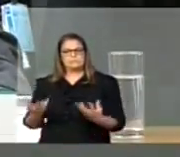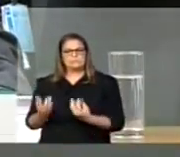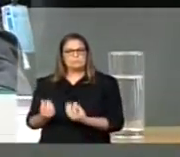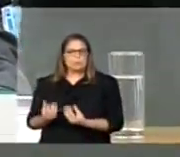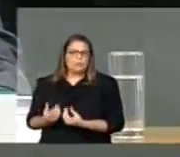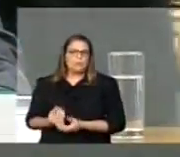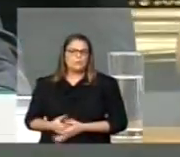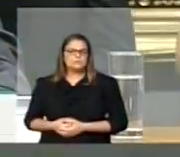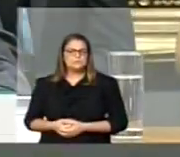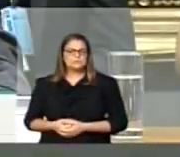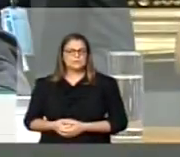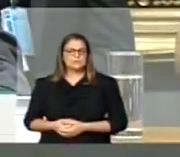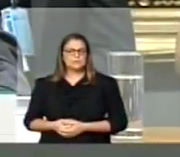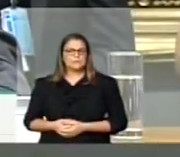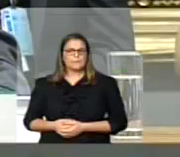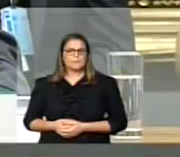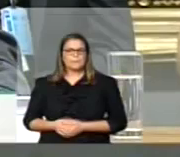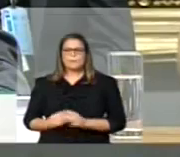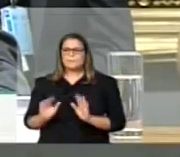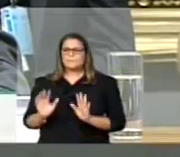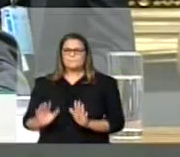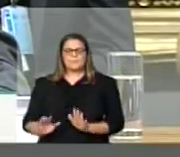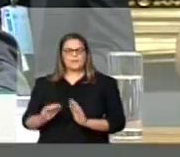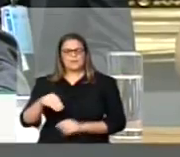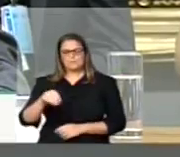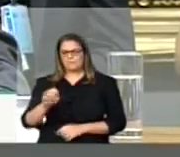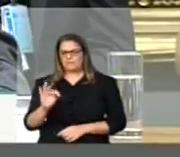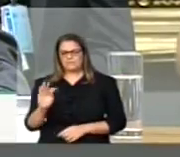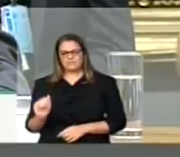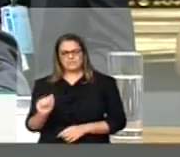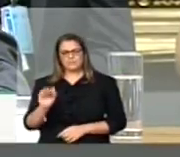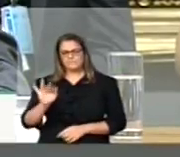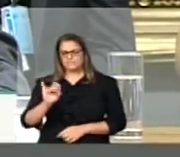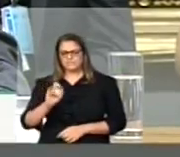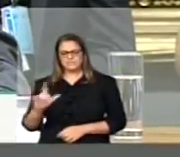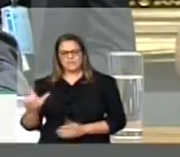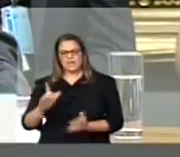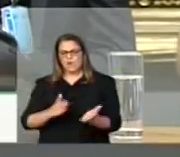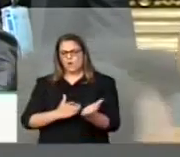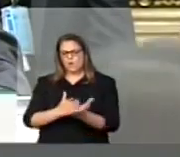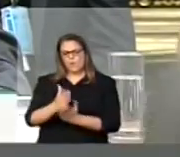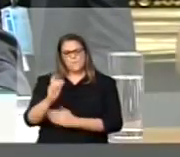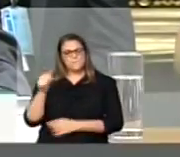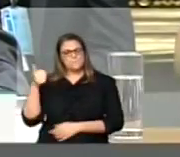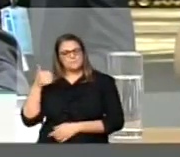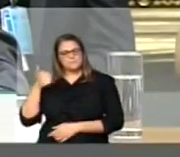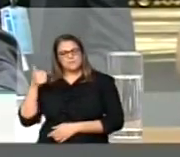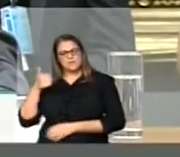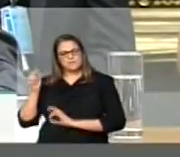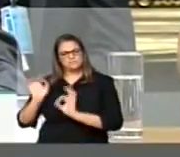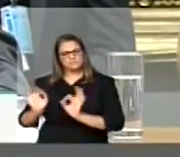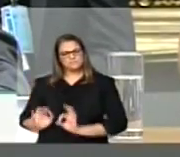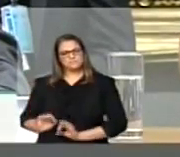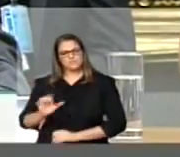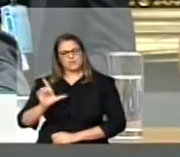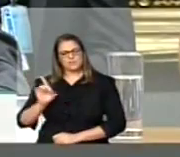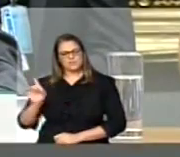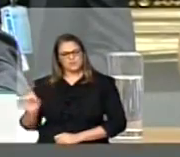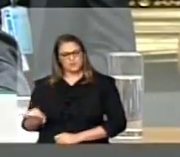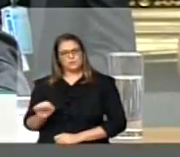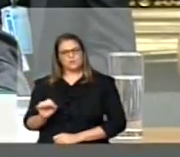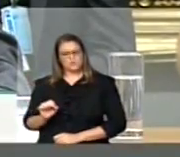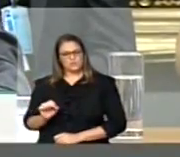história. Ocorre que, se a meta fiscal originalmente prevista na Lei de Diretriz Orçamentária do